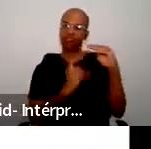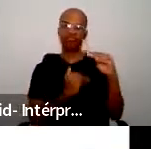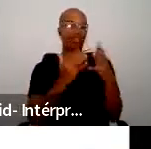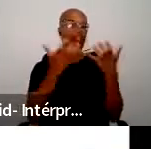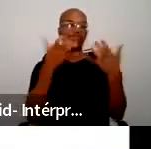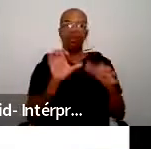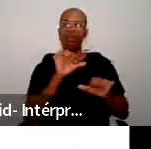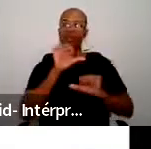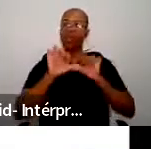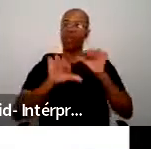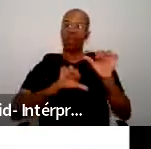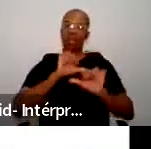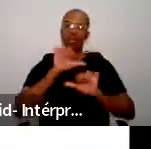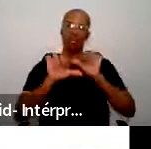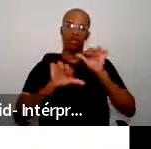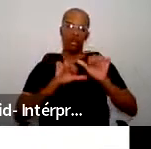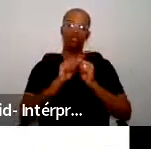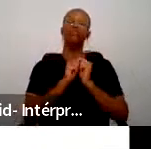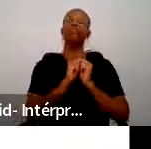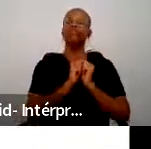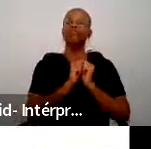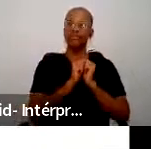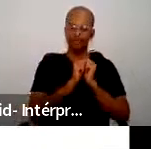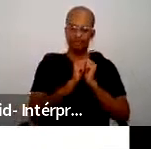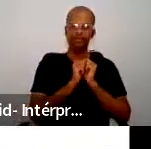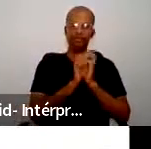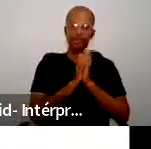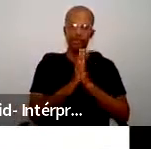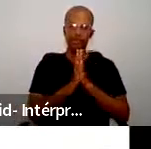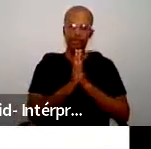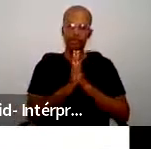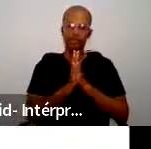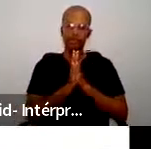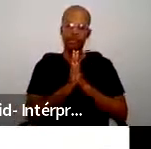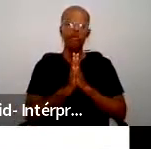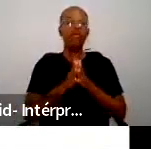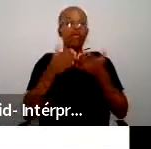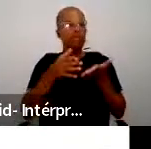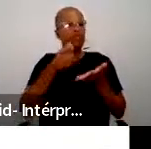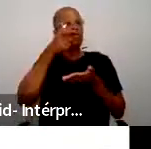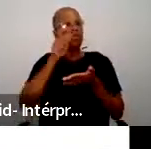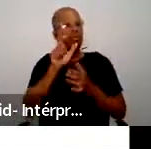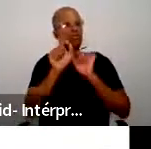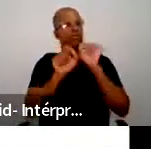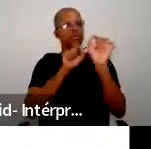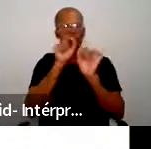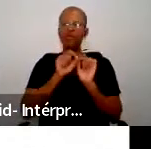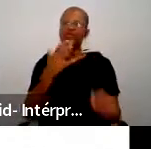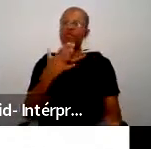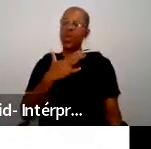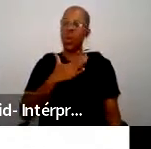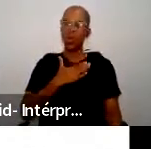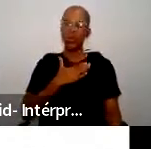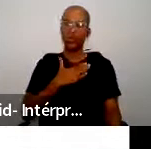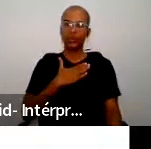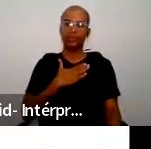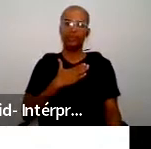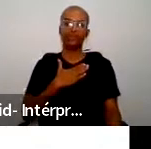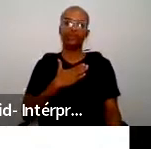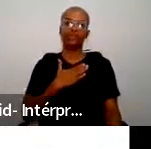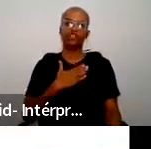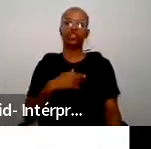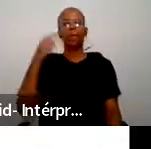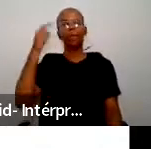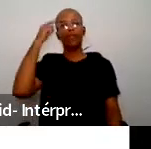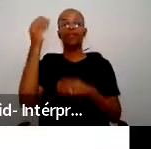nos equilíbrios das forças de dominação social. E é interessante, eu gosto muito de como ele coloca